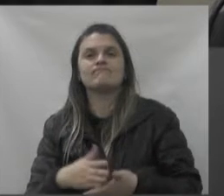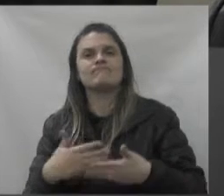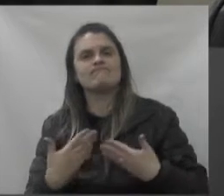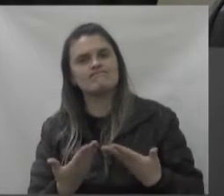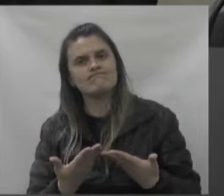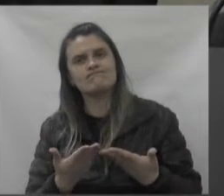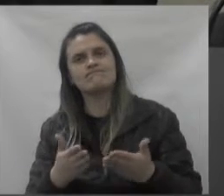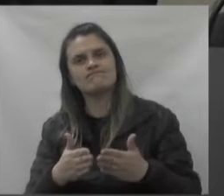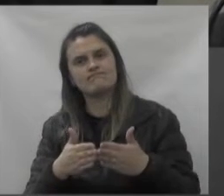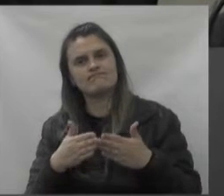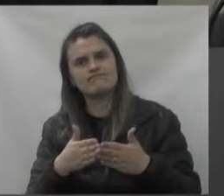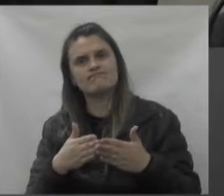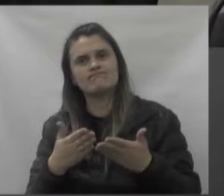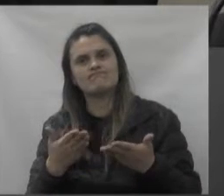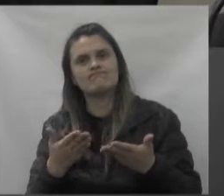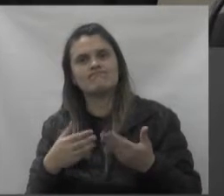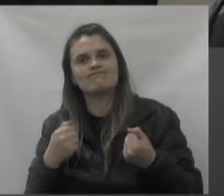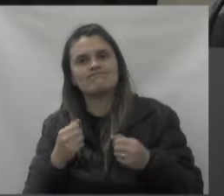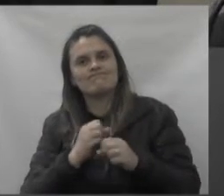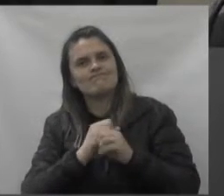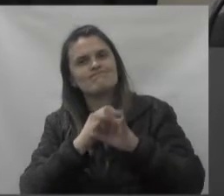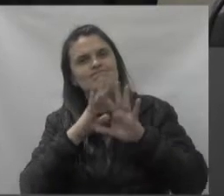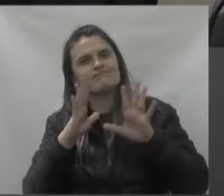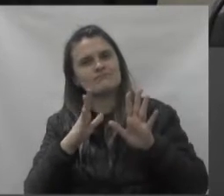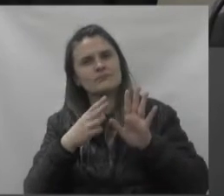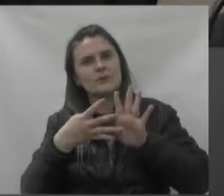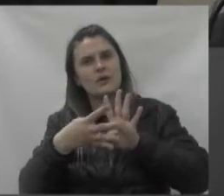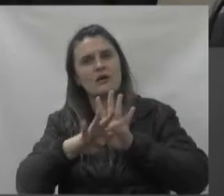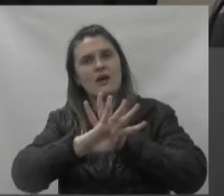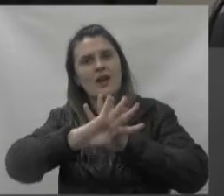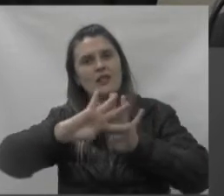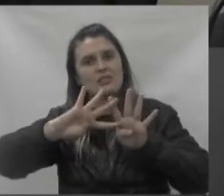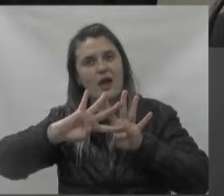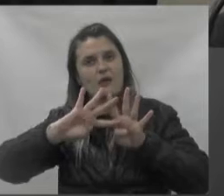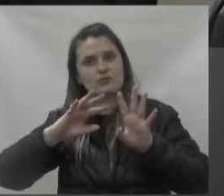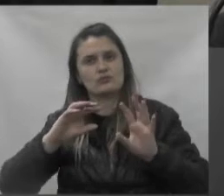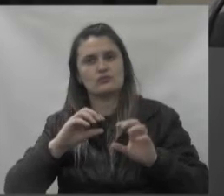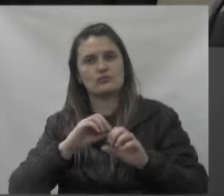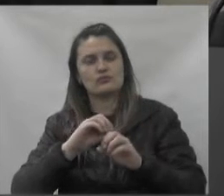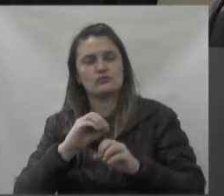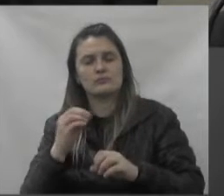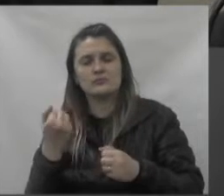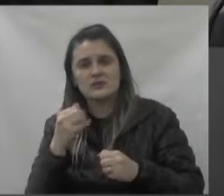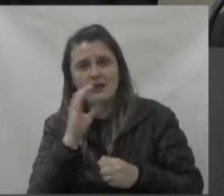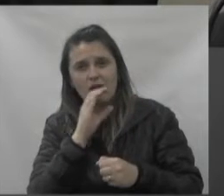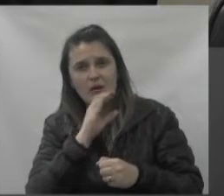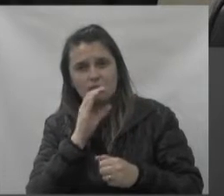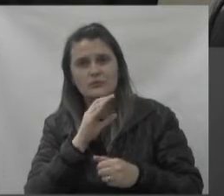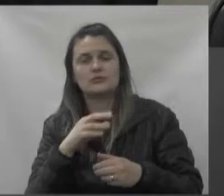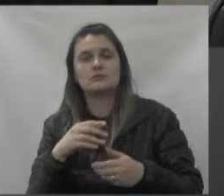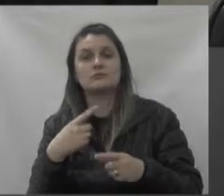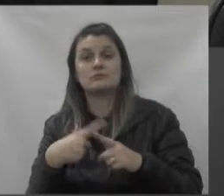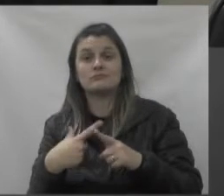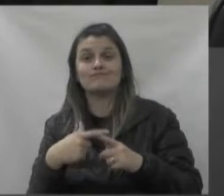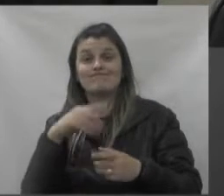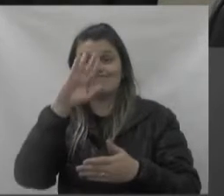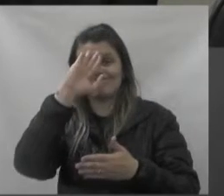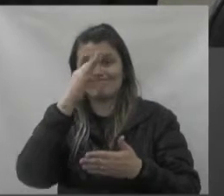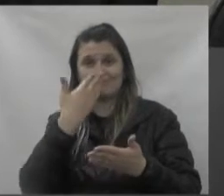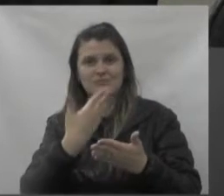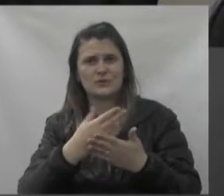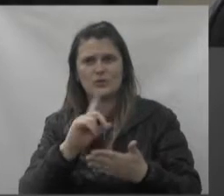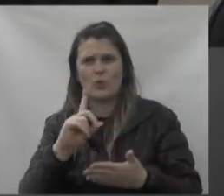Então, a gente pede para que seja feito rápido, porque eu acredito que